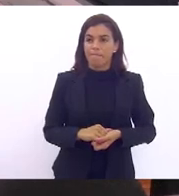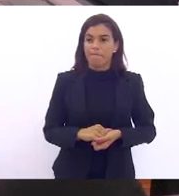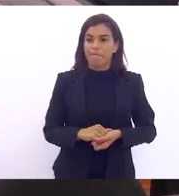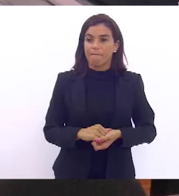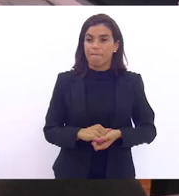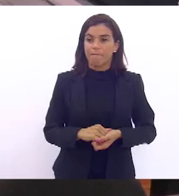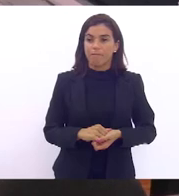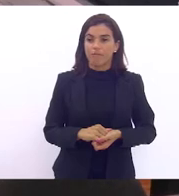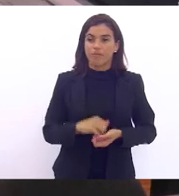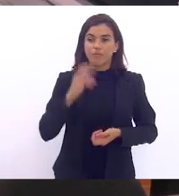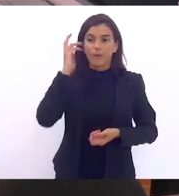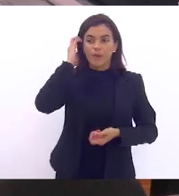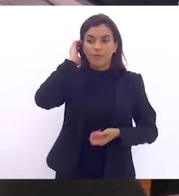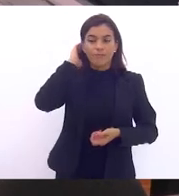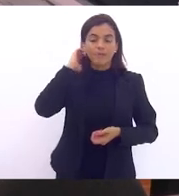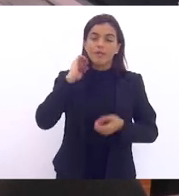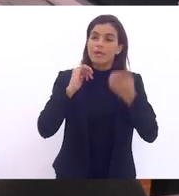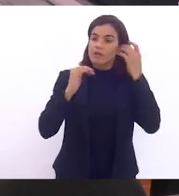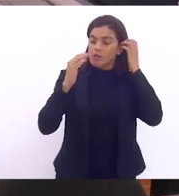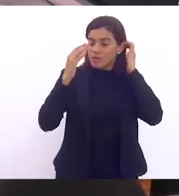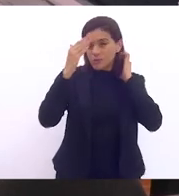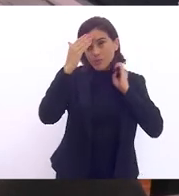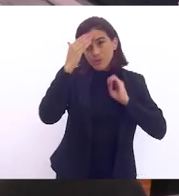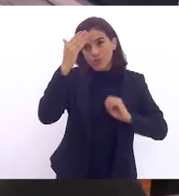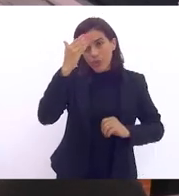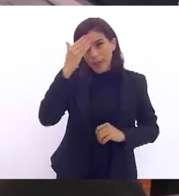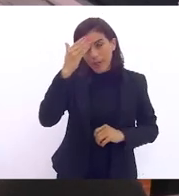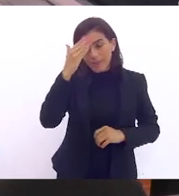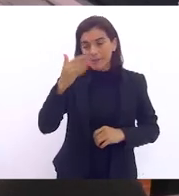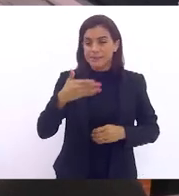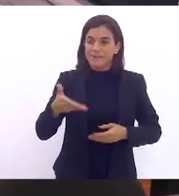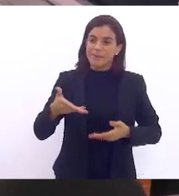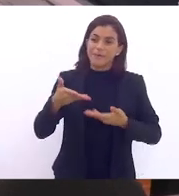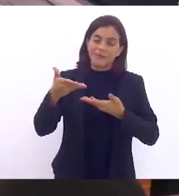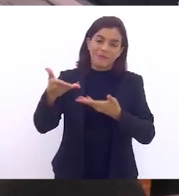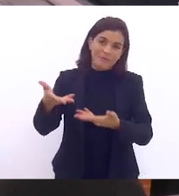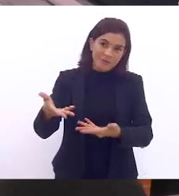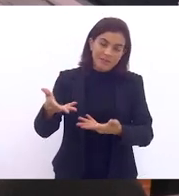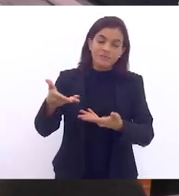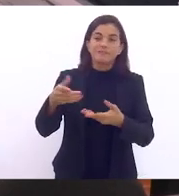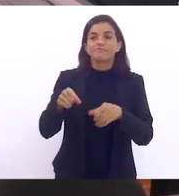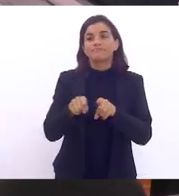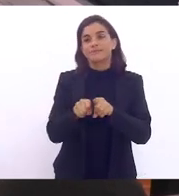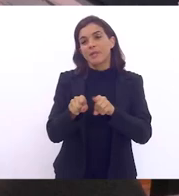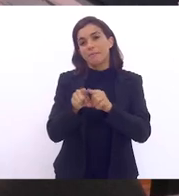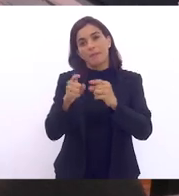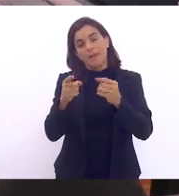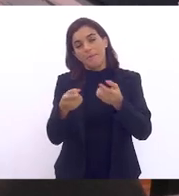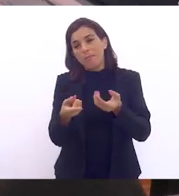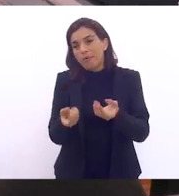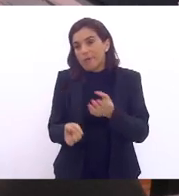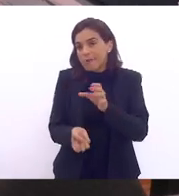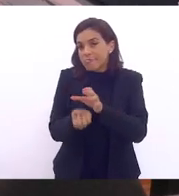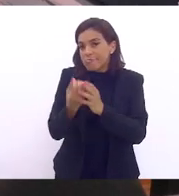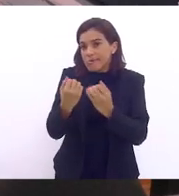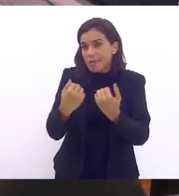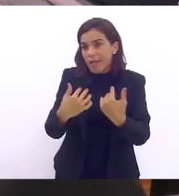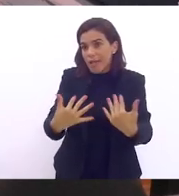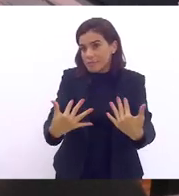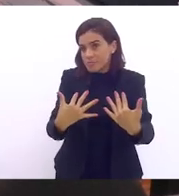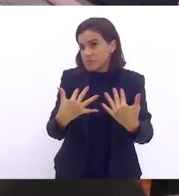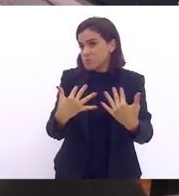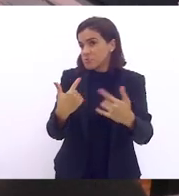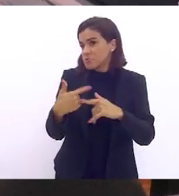e só agradecer novamente vossa excelência pelo convite pela própria audiência pública acho que foi expostos